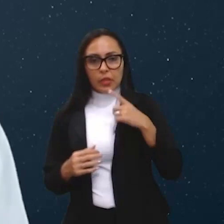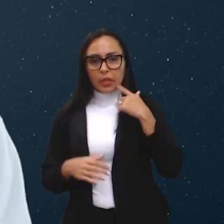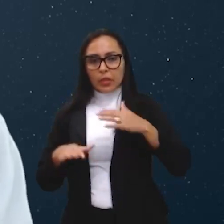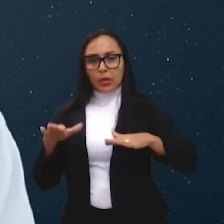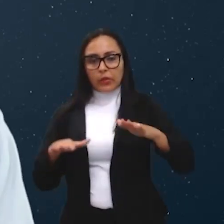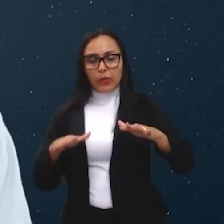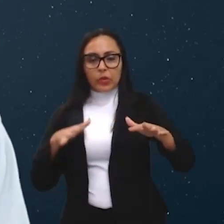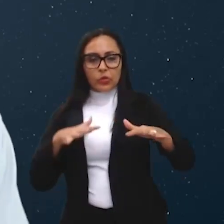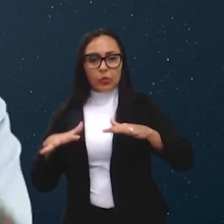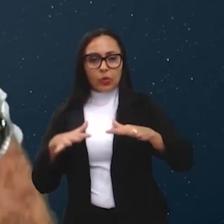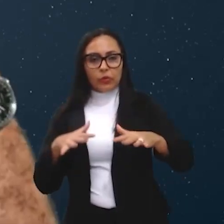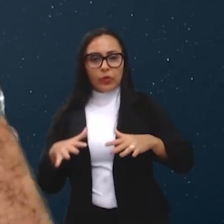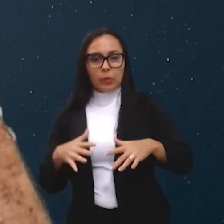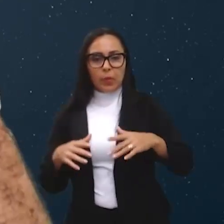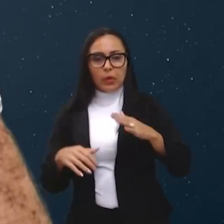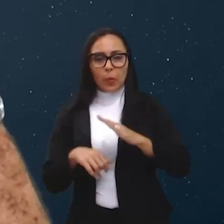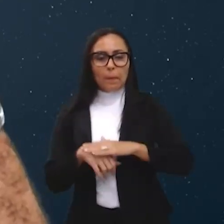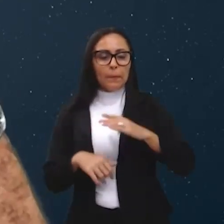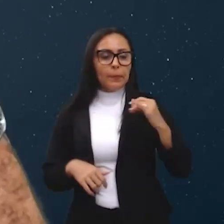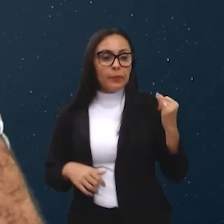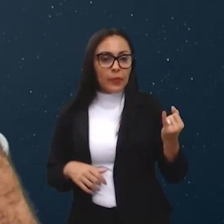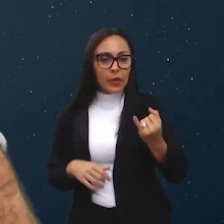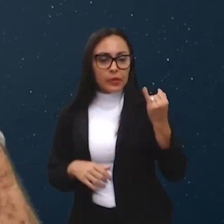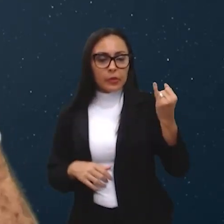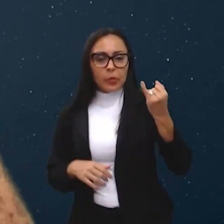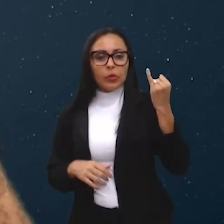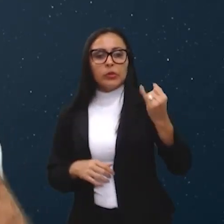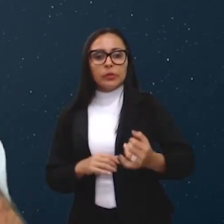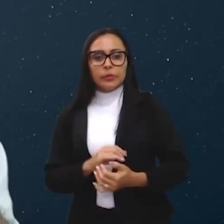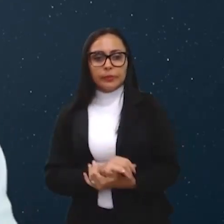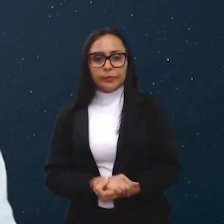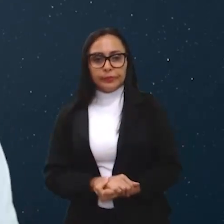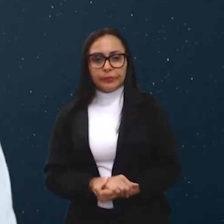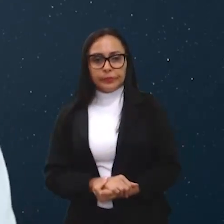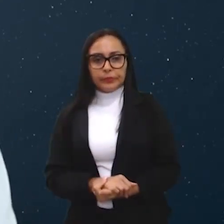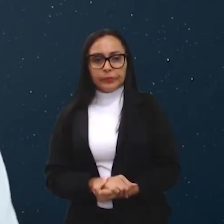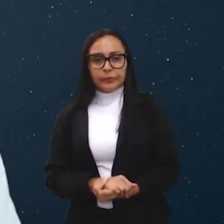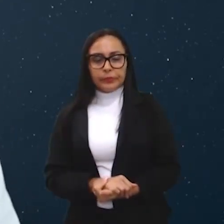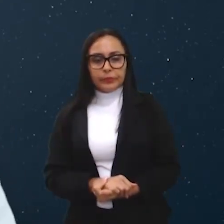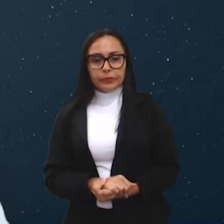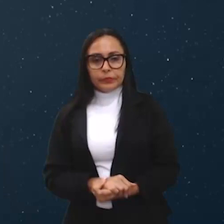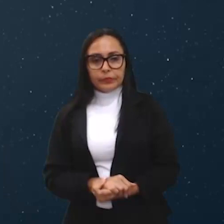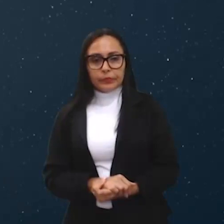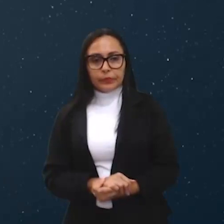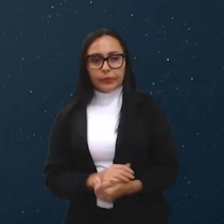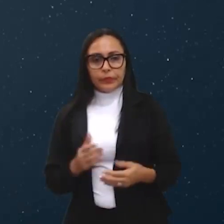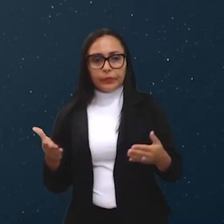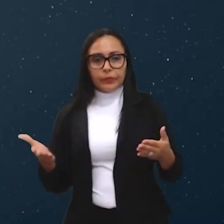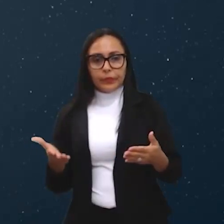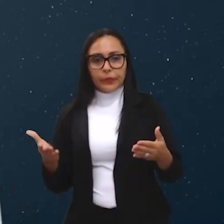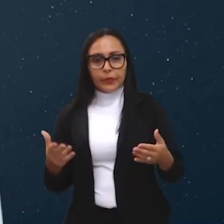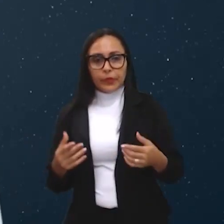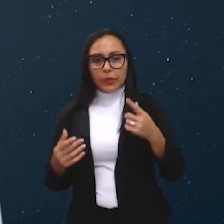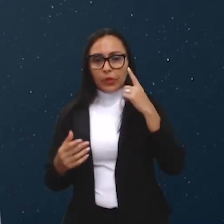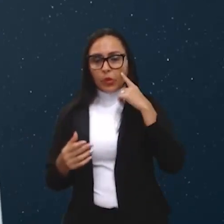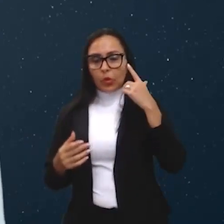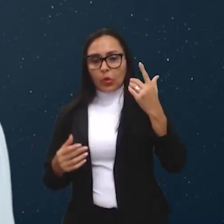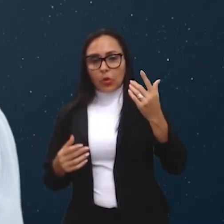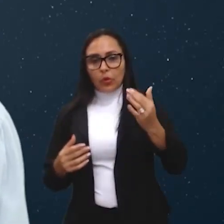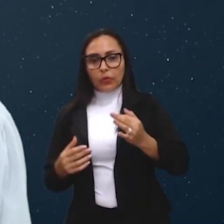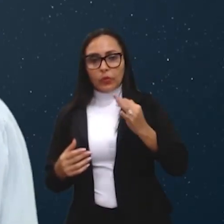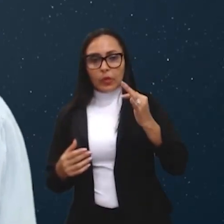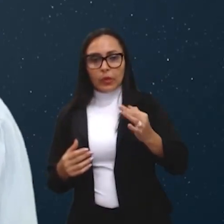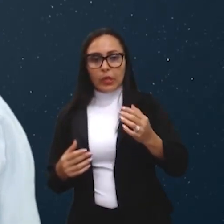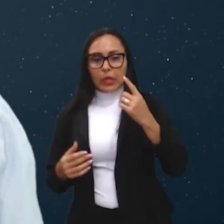movimento mais significativo dessa época, né? Agora, o que estragou o futurismo? Nada é perfeito,